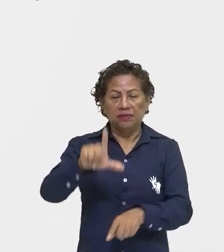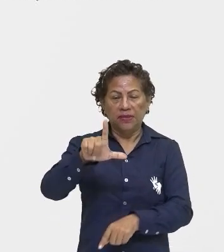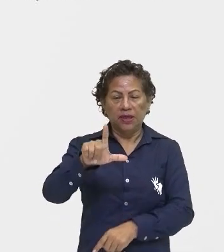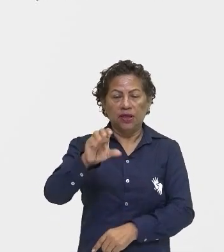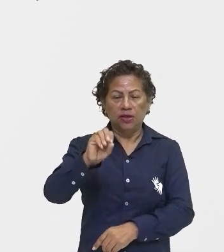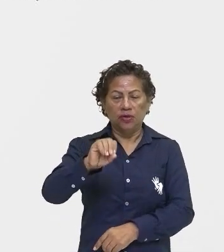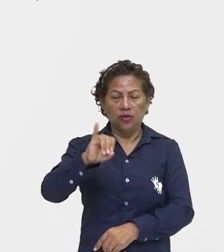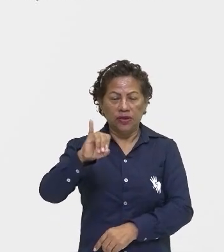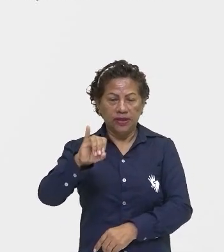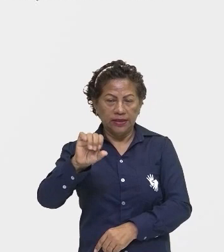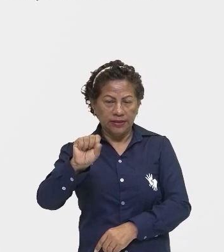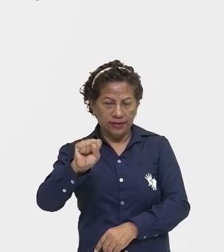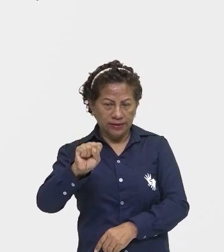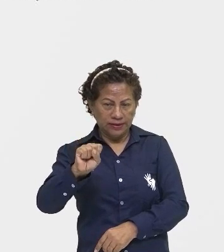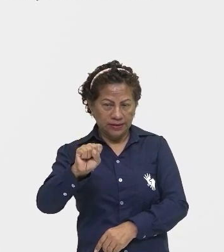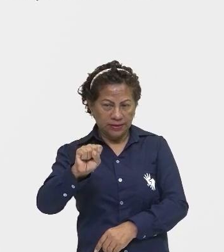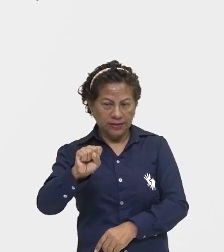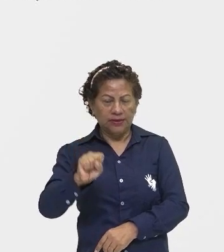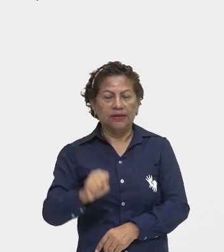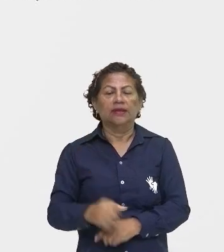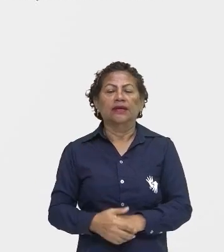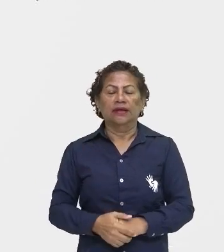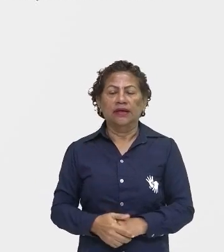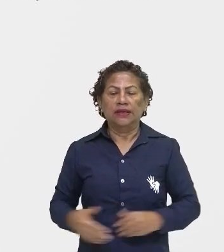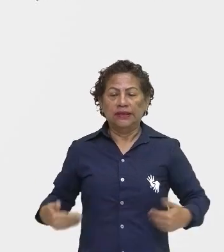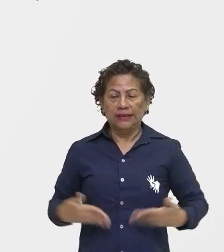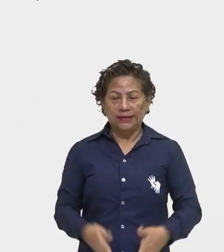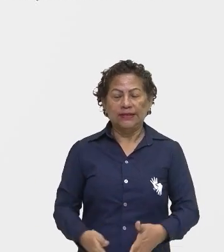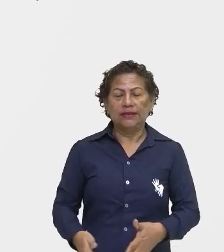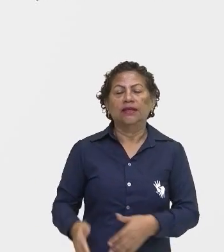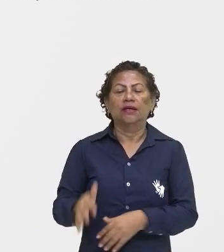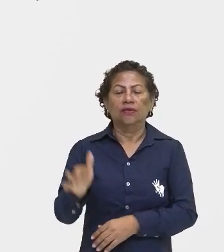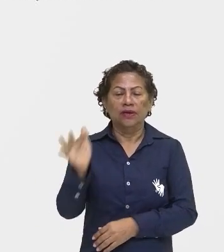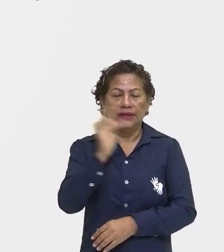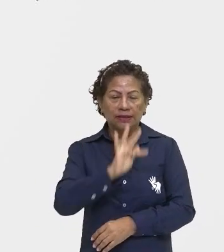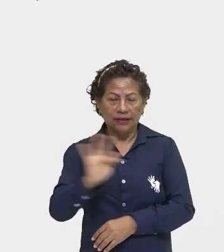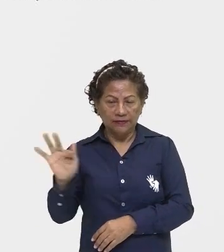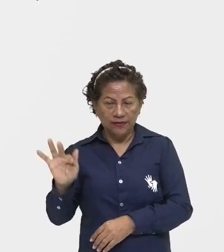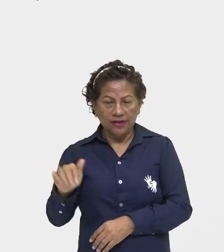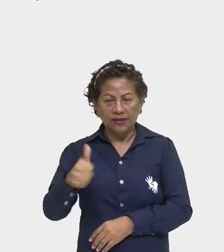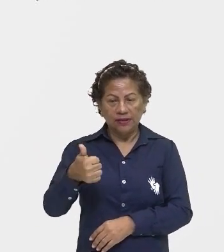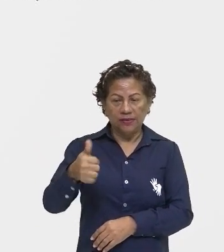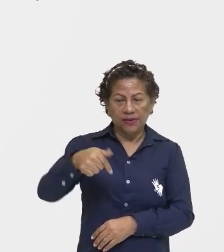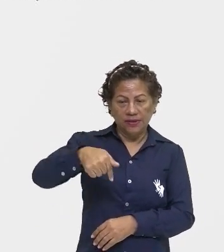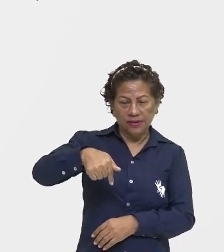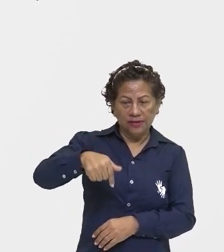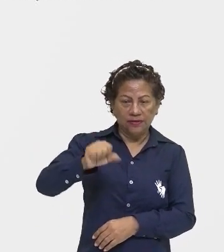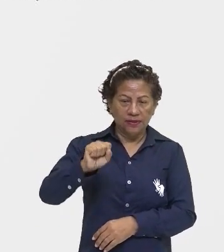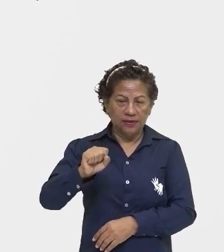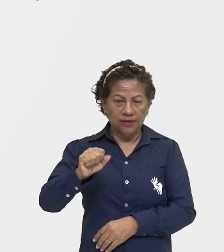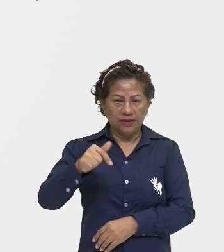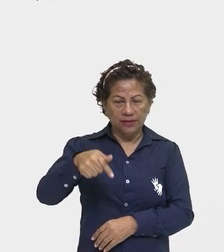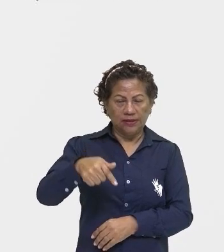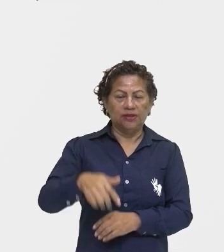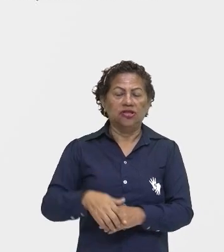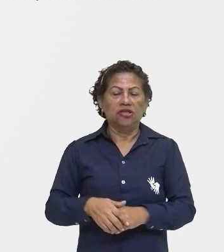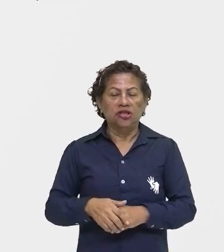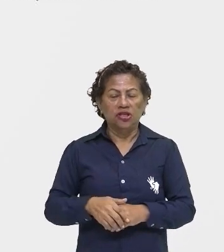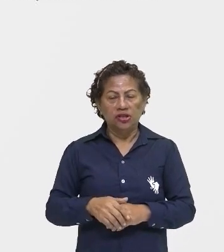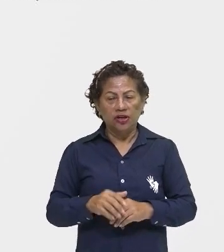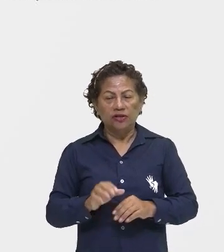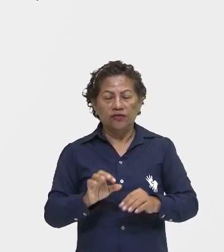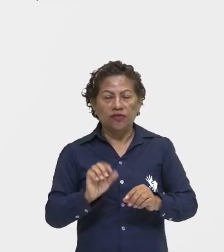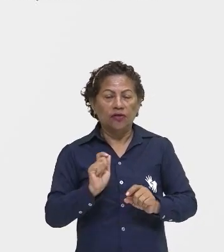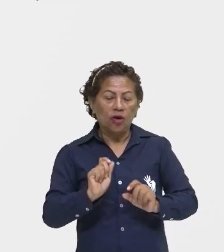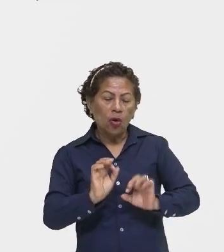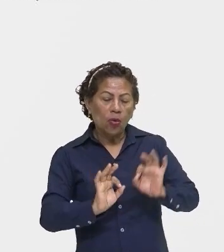França, no ano de 1787, e foi o responsável por melhorar a obra de Niepce.